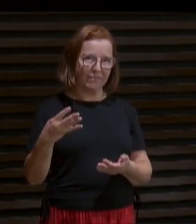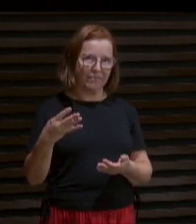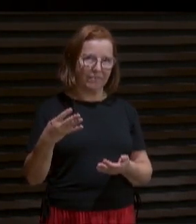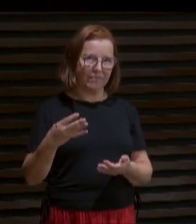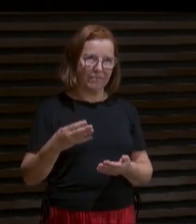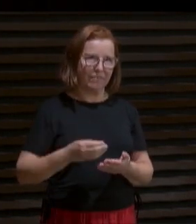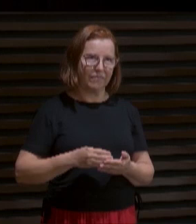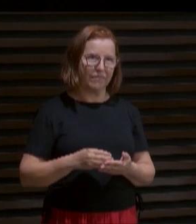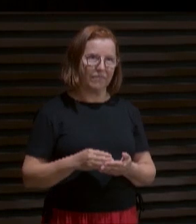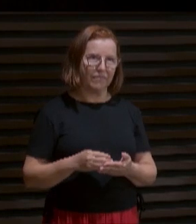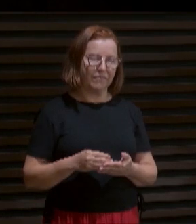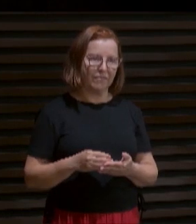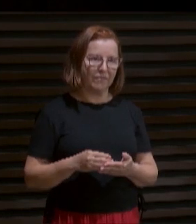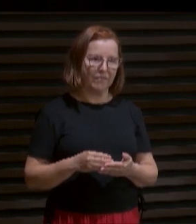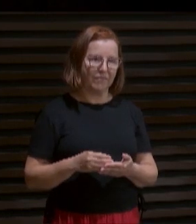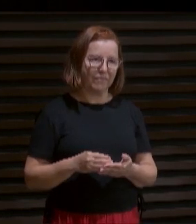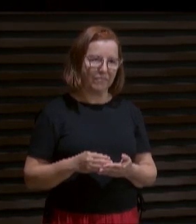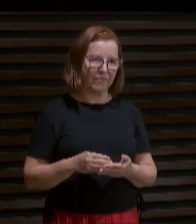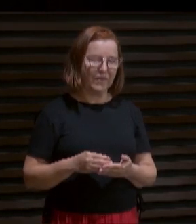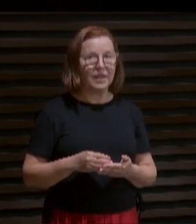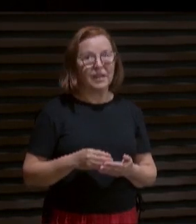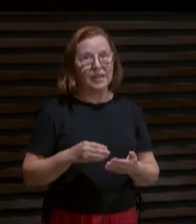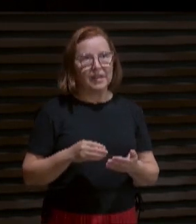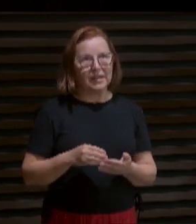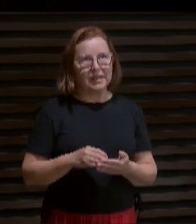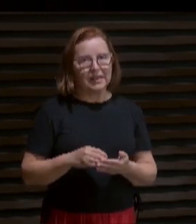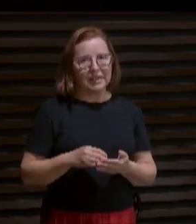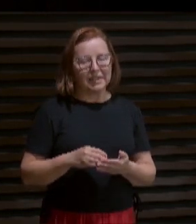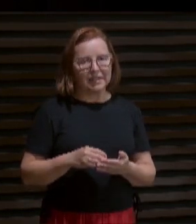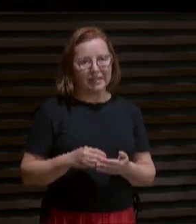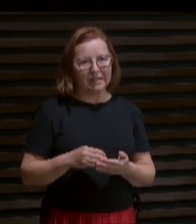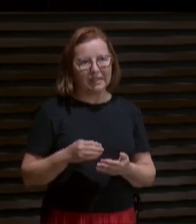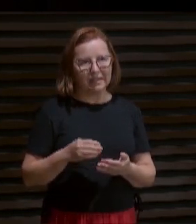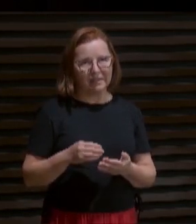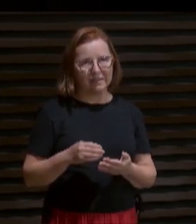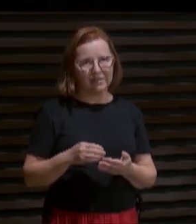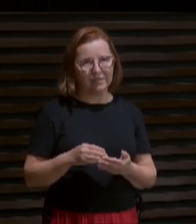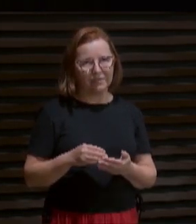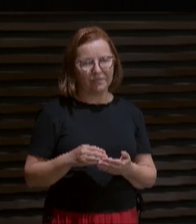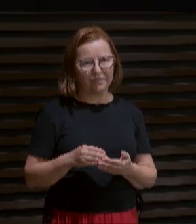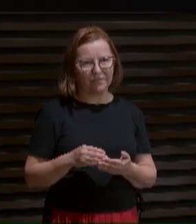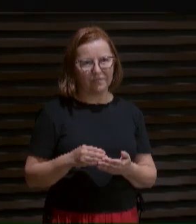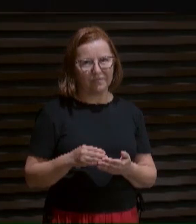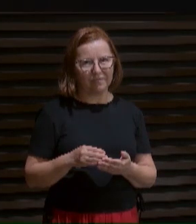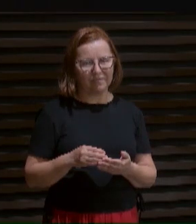investia numa única realidade. Ele disse, mais longe esteja de mim,